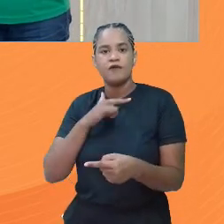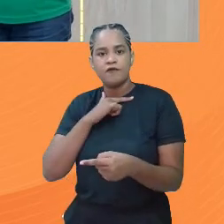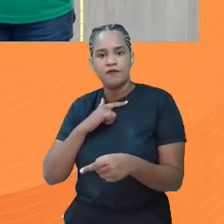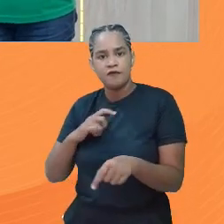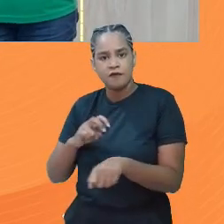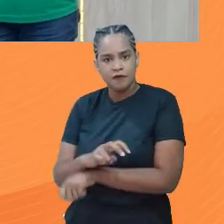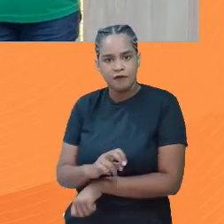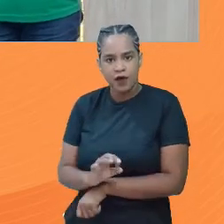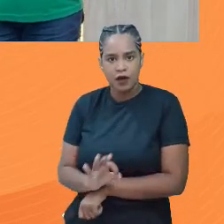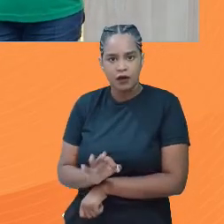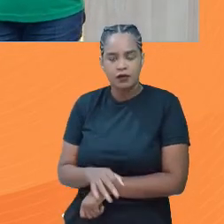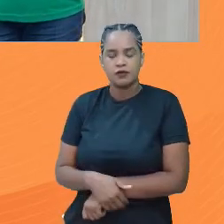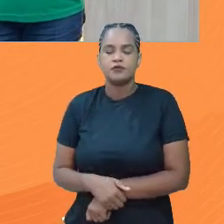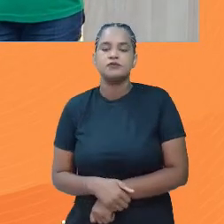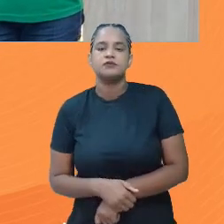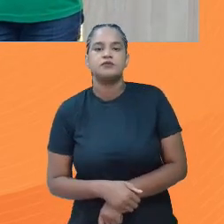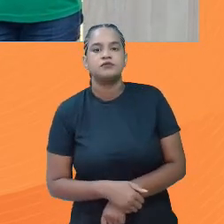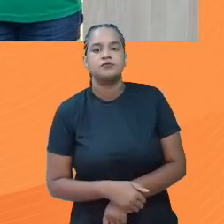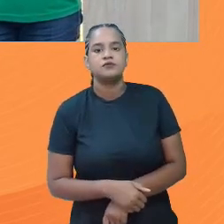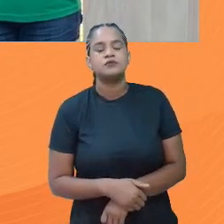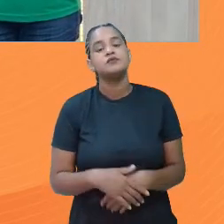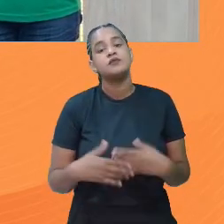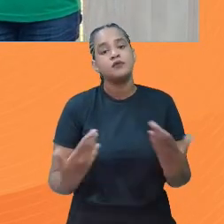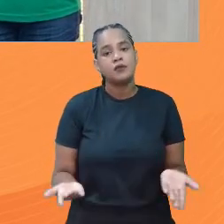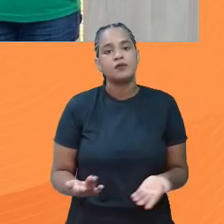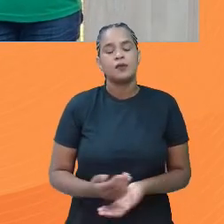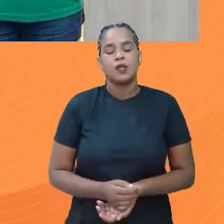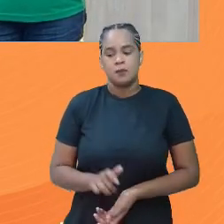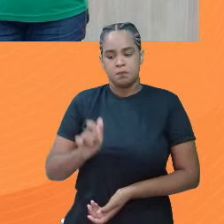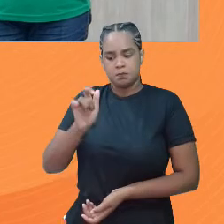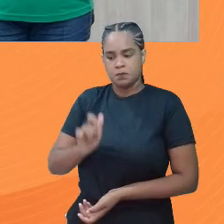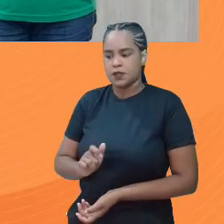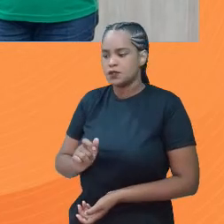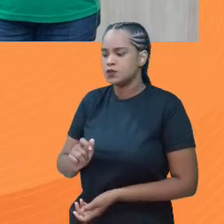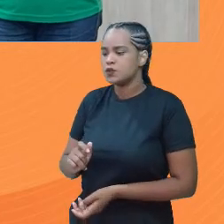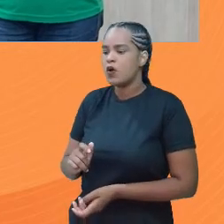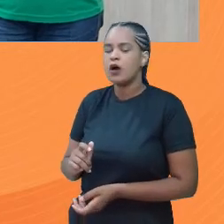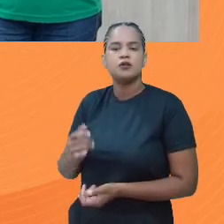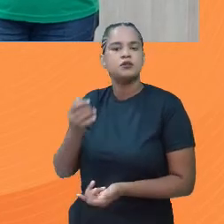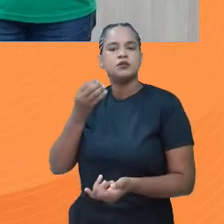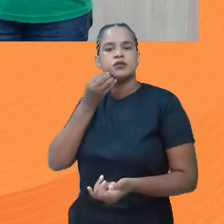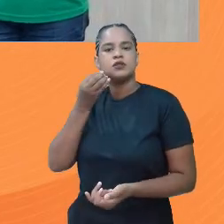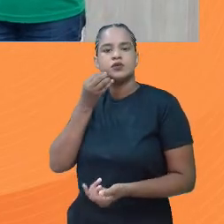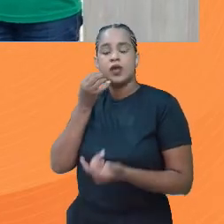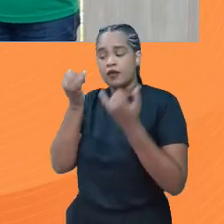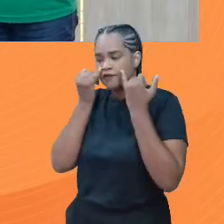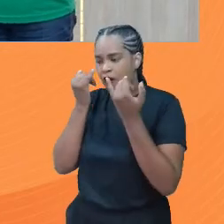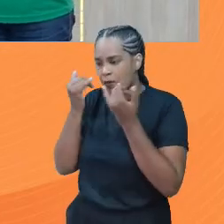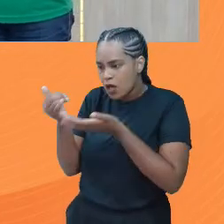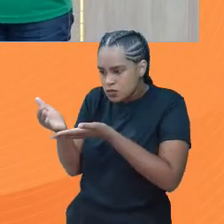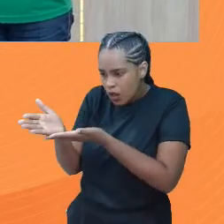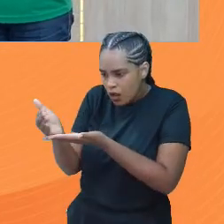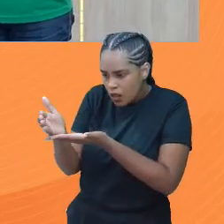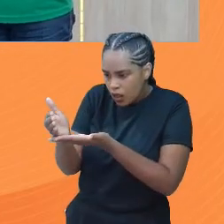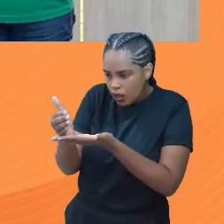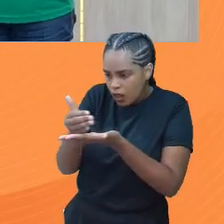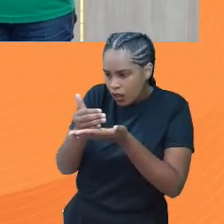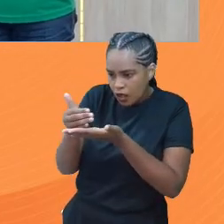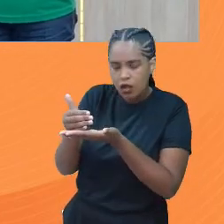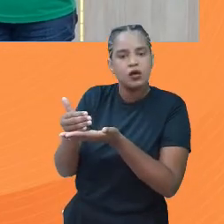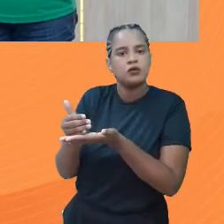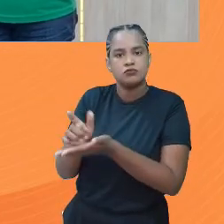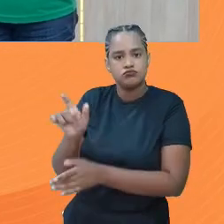necessidade da empresa. Então, o entrevistador, ele vai buscar retirar informações